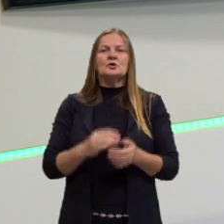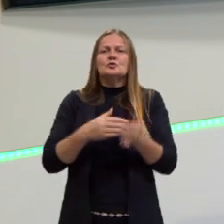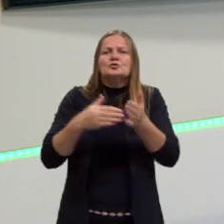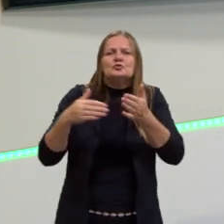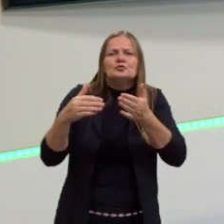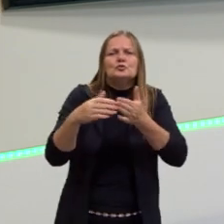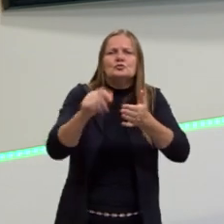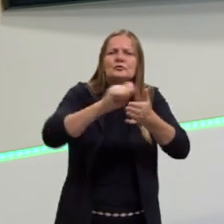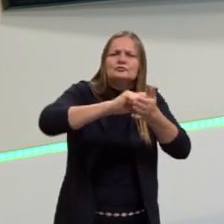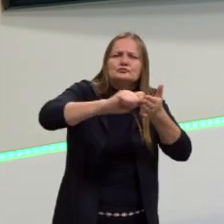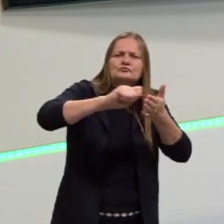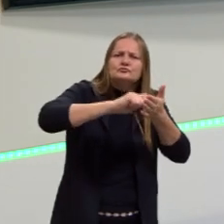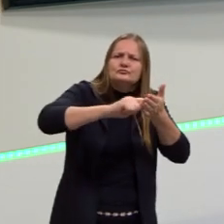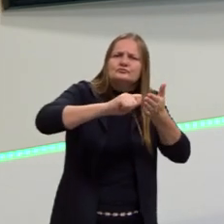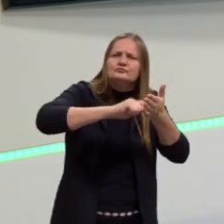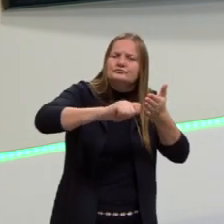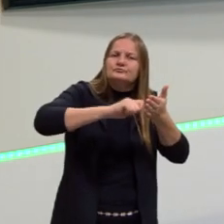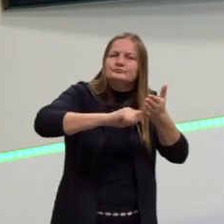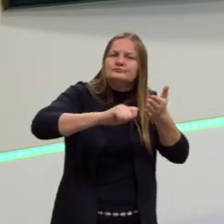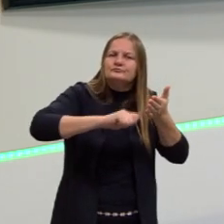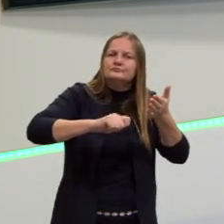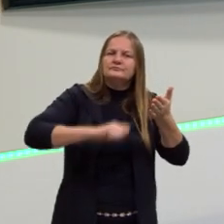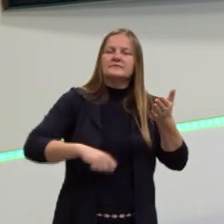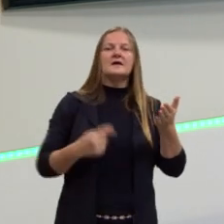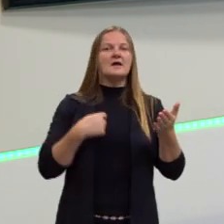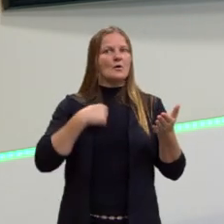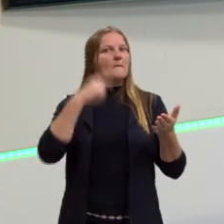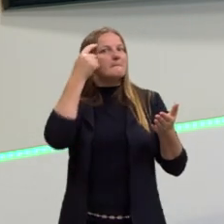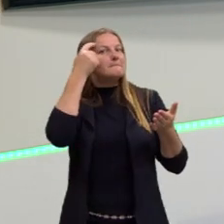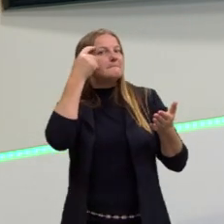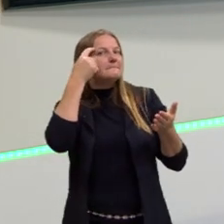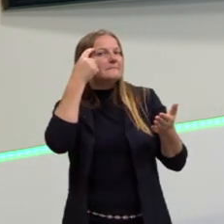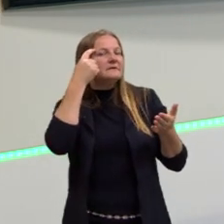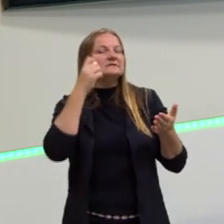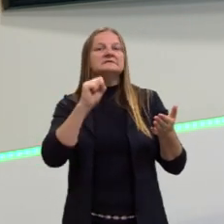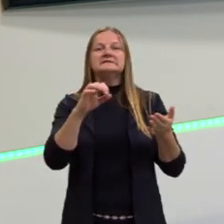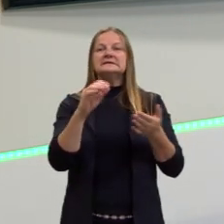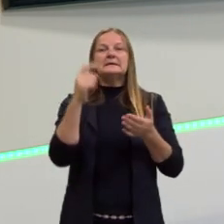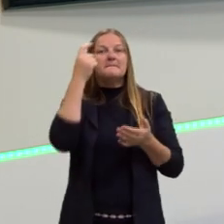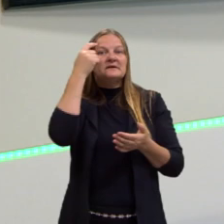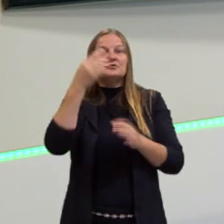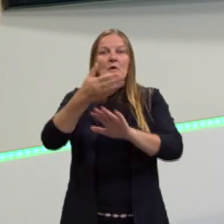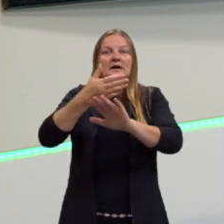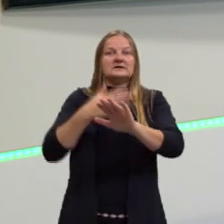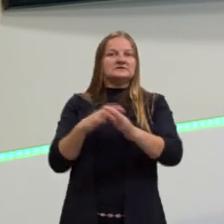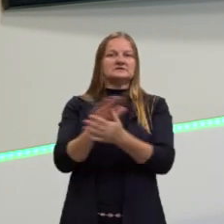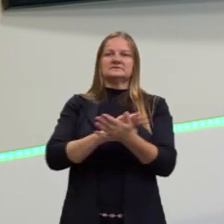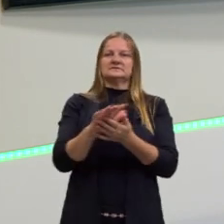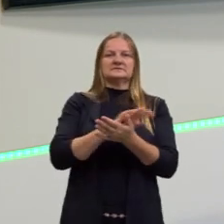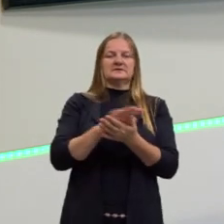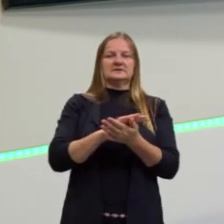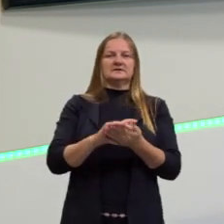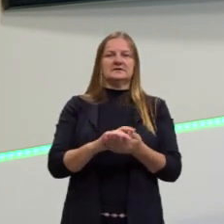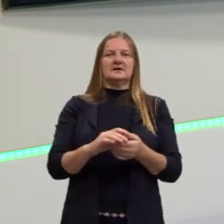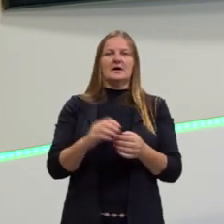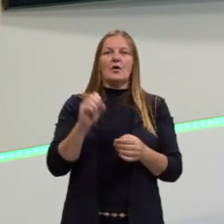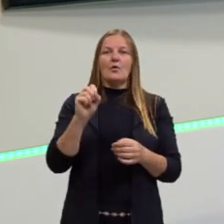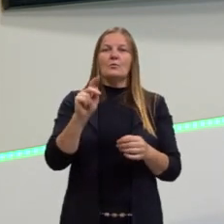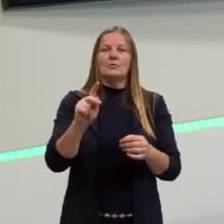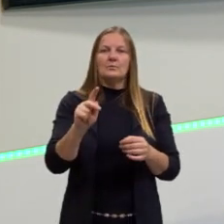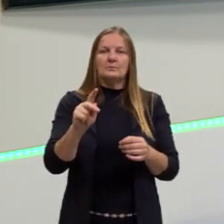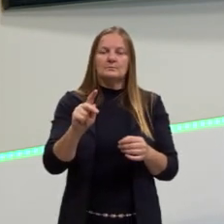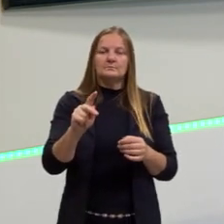escrevo eu penso sobre o que eu escrevo se eu não pensei antes de escrever eu pego a